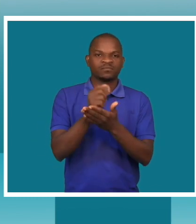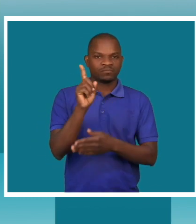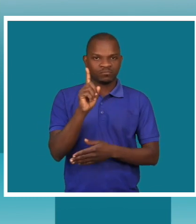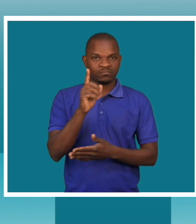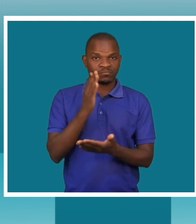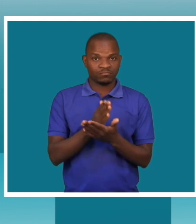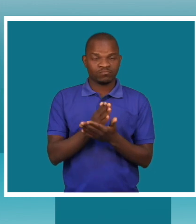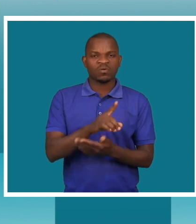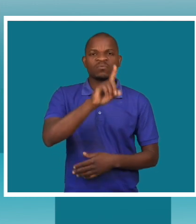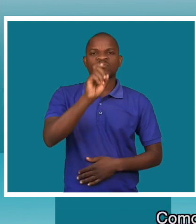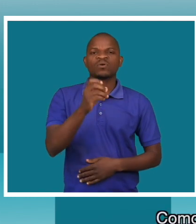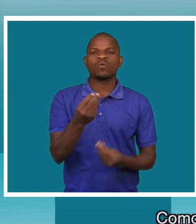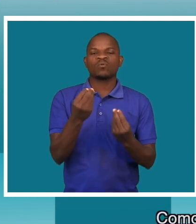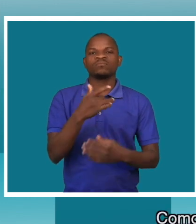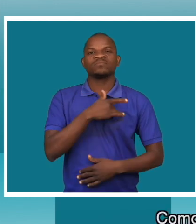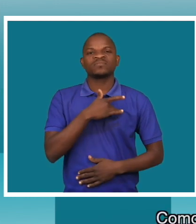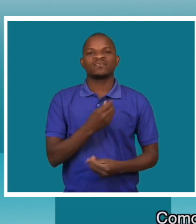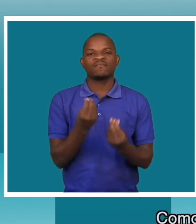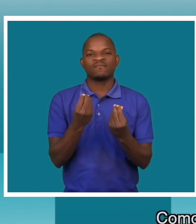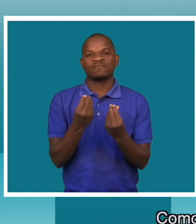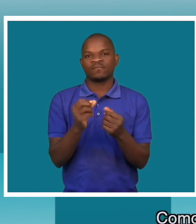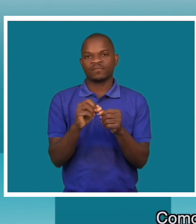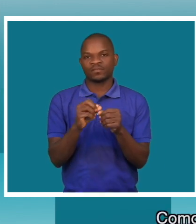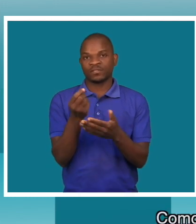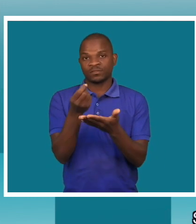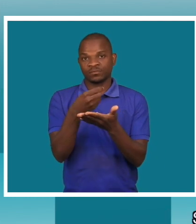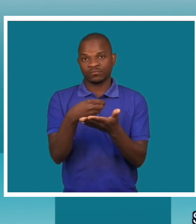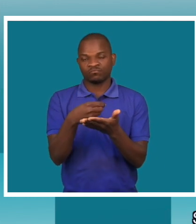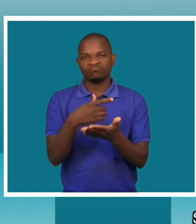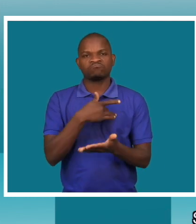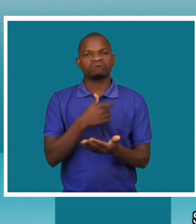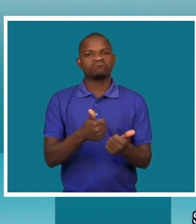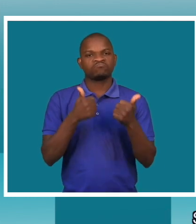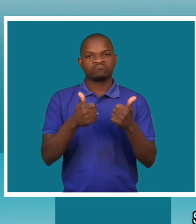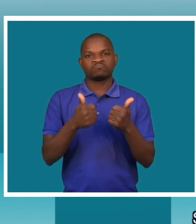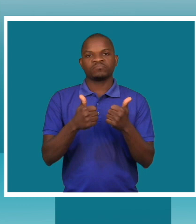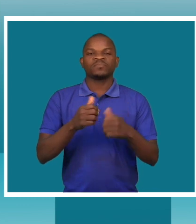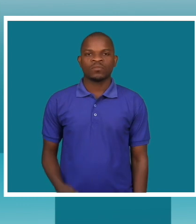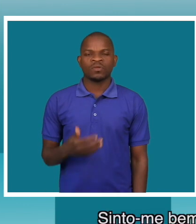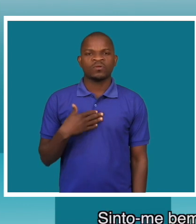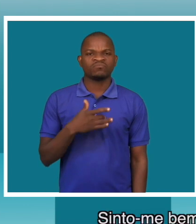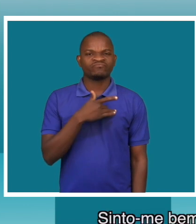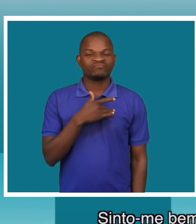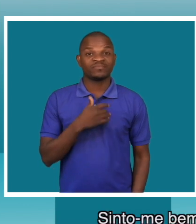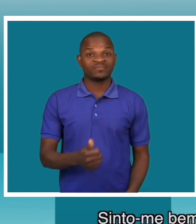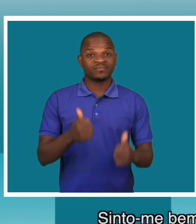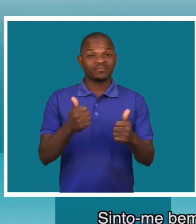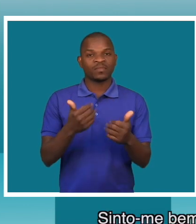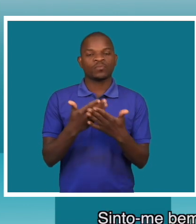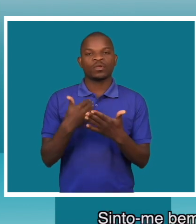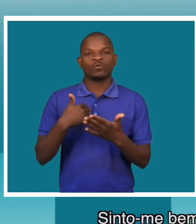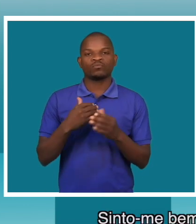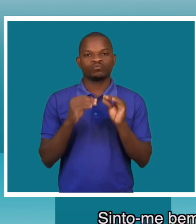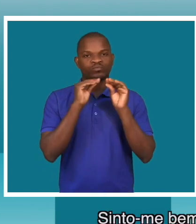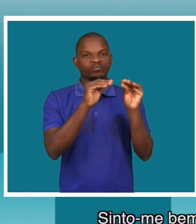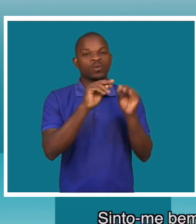Sim. Como é que tu sentes em fazer este tipo de desenho? Eu me sinto bem. Me sinto bem porque tu é